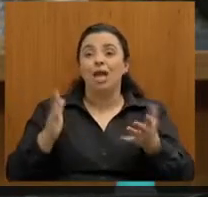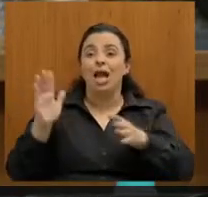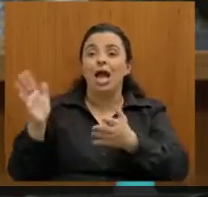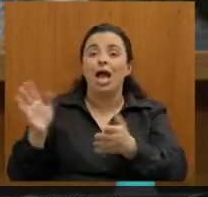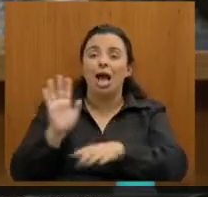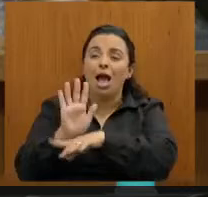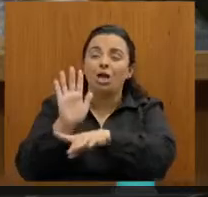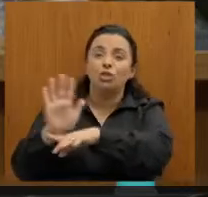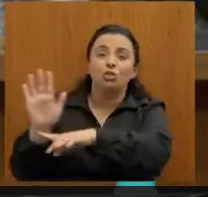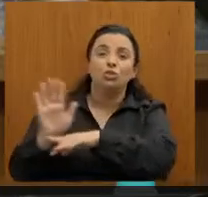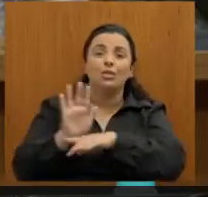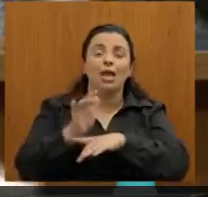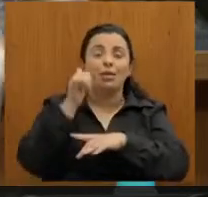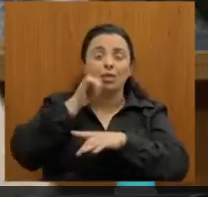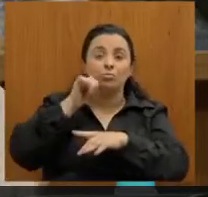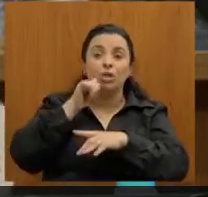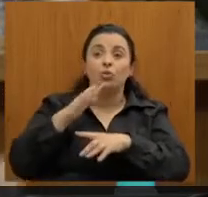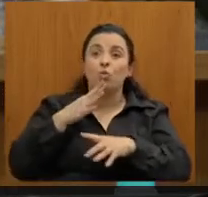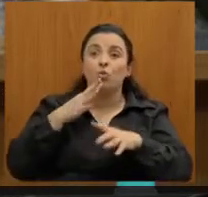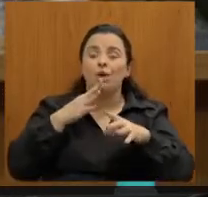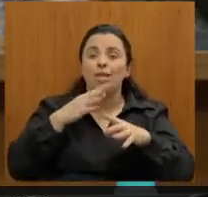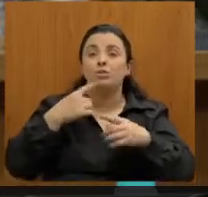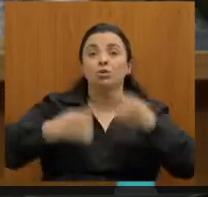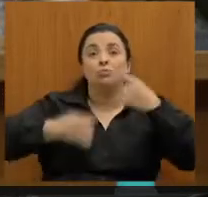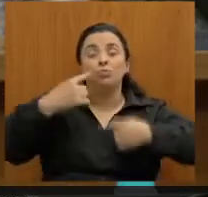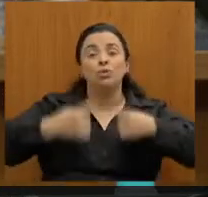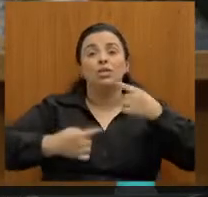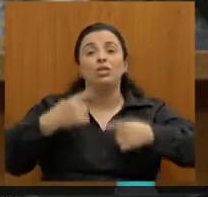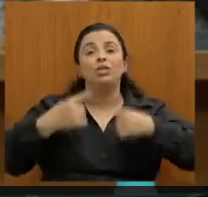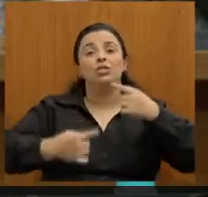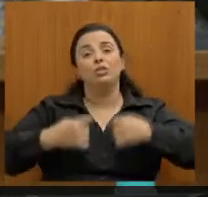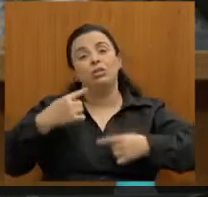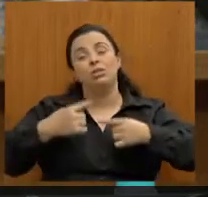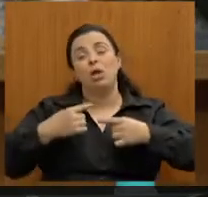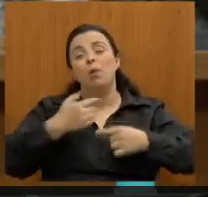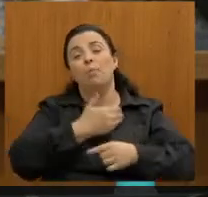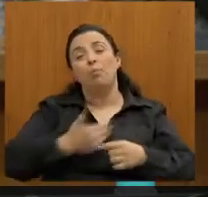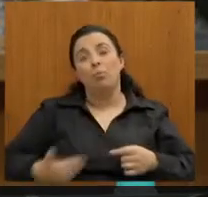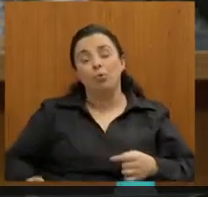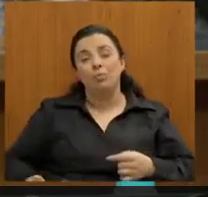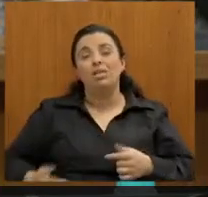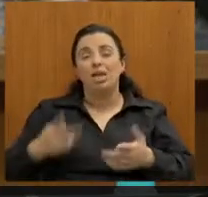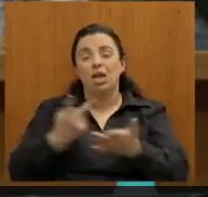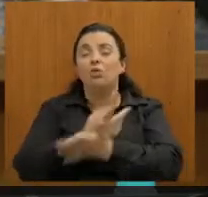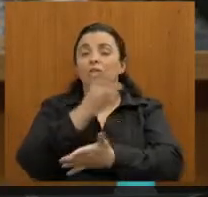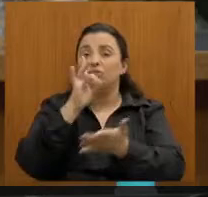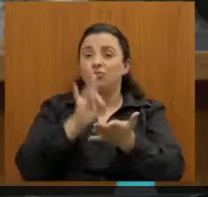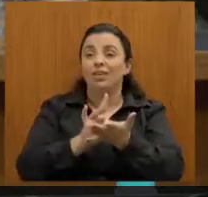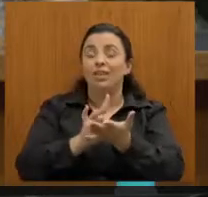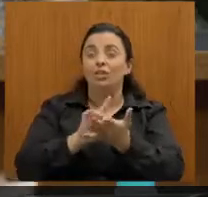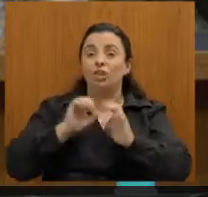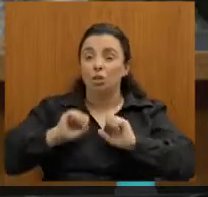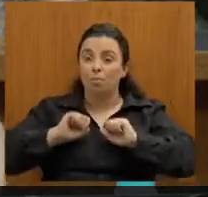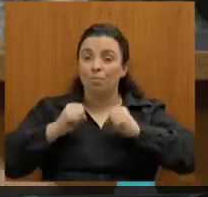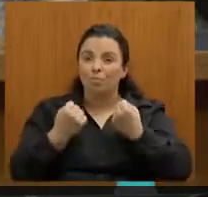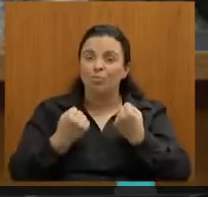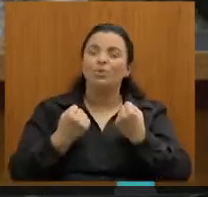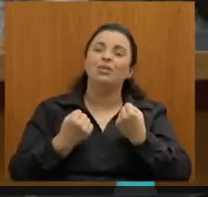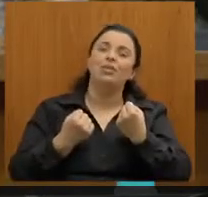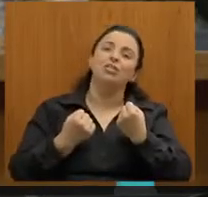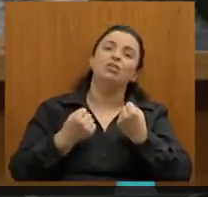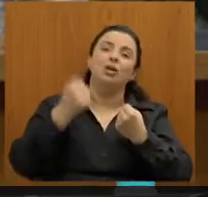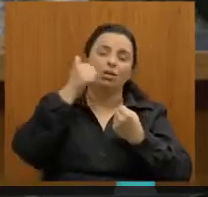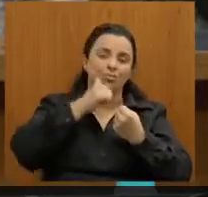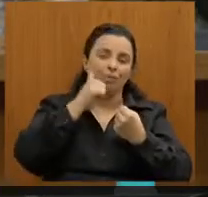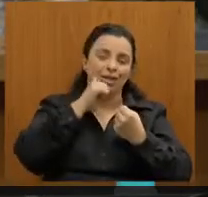políticas públicas eficazes E nós queremos frutificar proteção para as mulheres mais uma